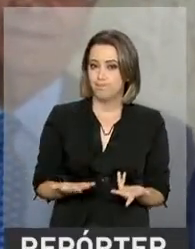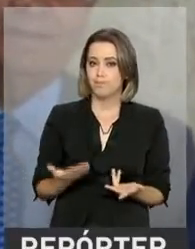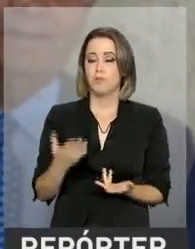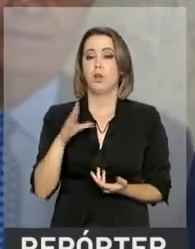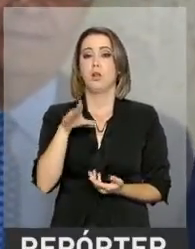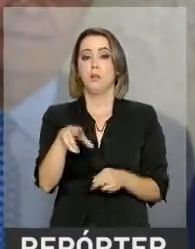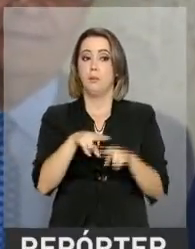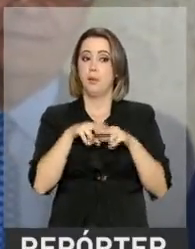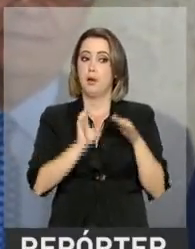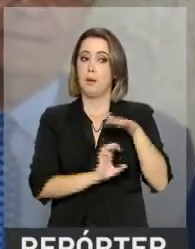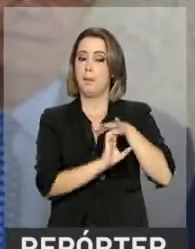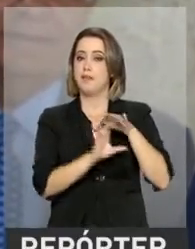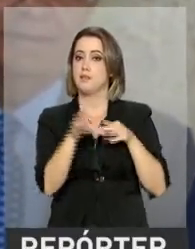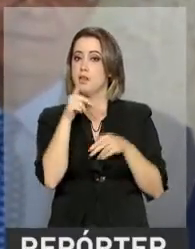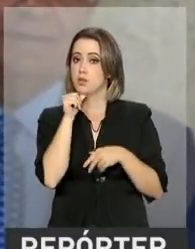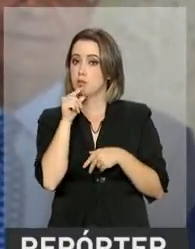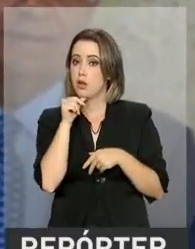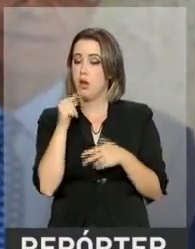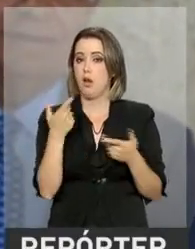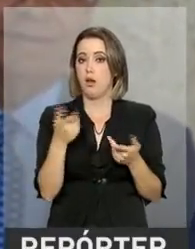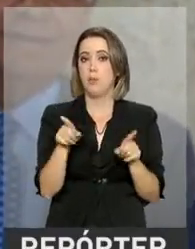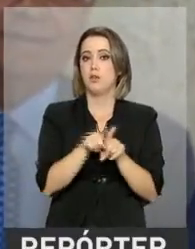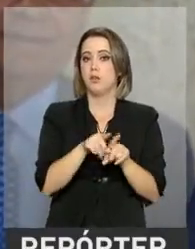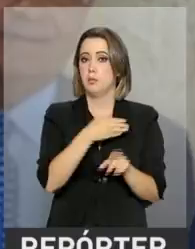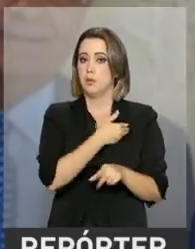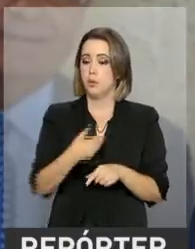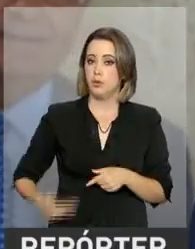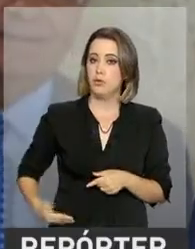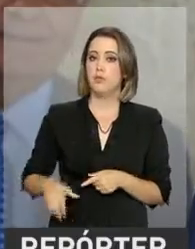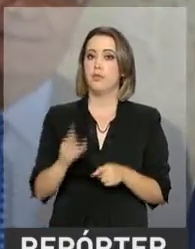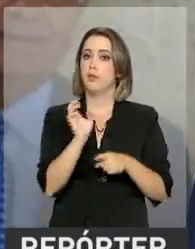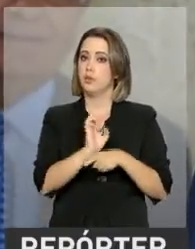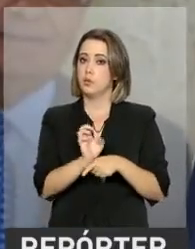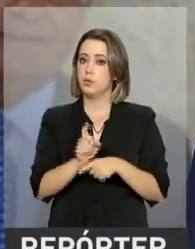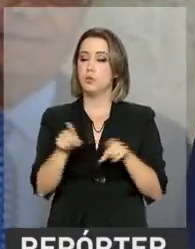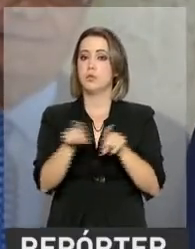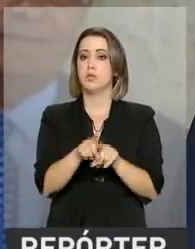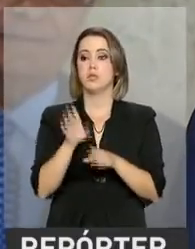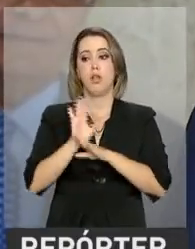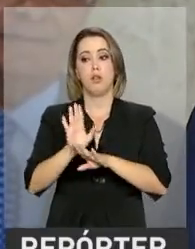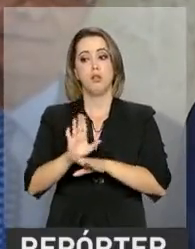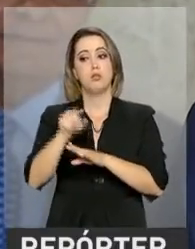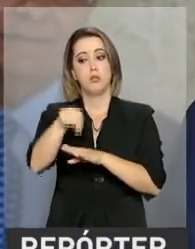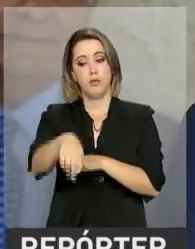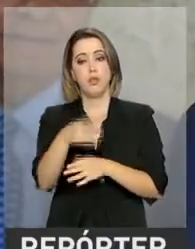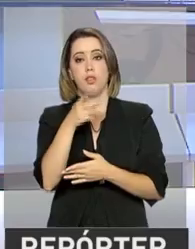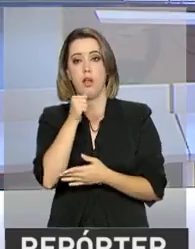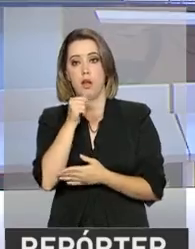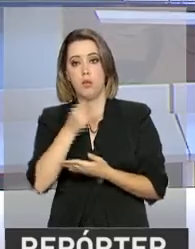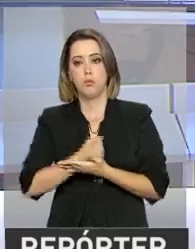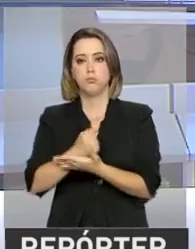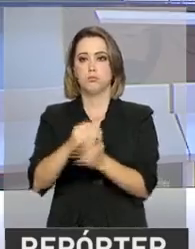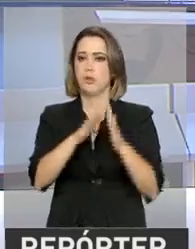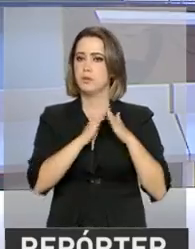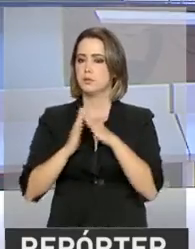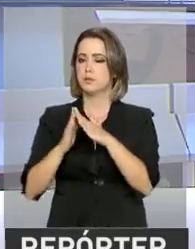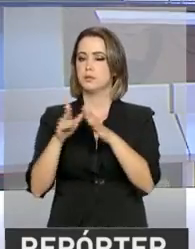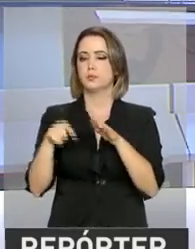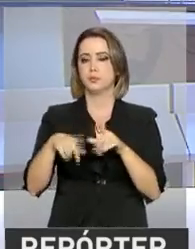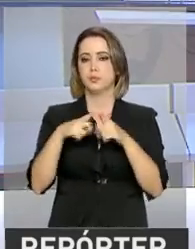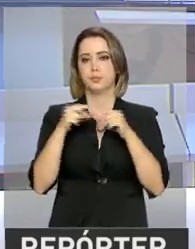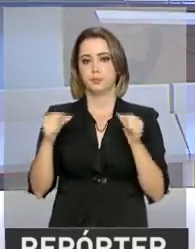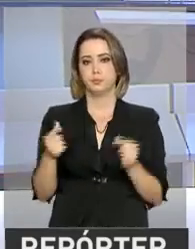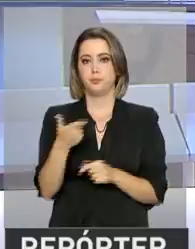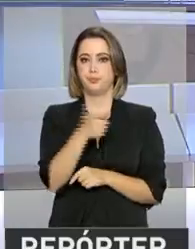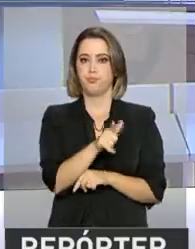caesb por parte do governo do estado no sentido de garantir a oferta hídrica para os lares brasil outra cidade